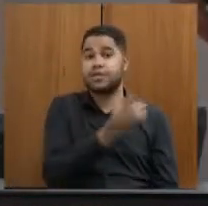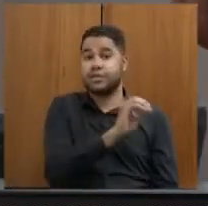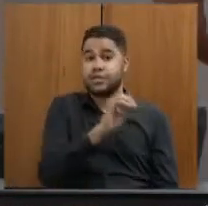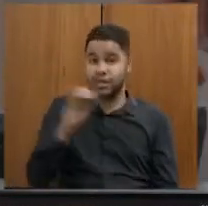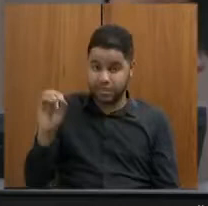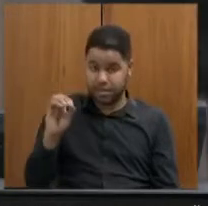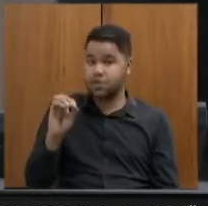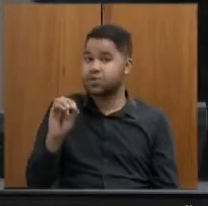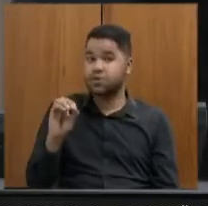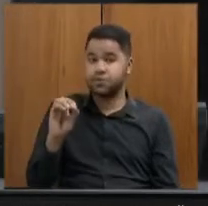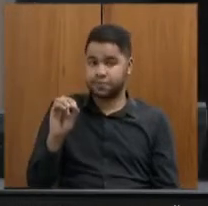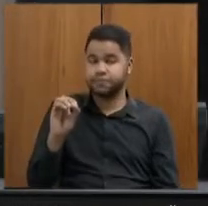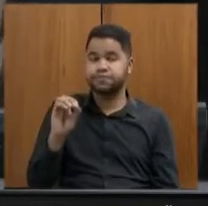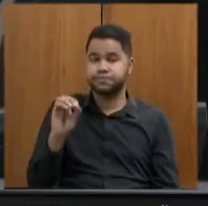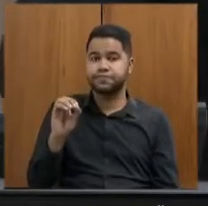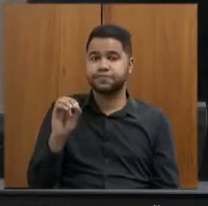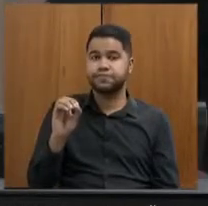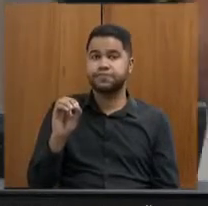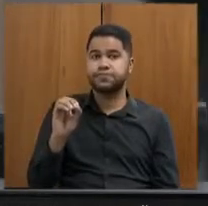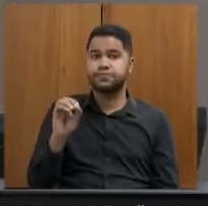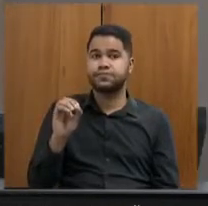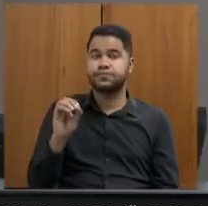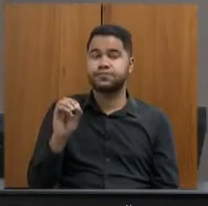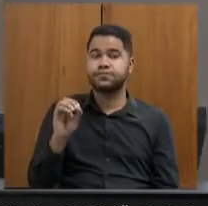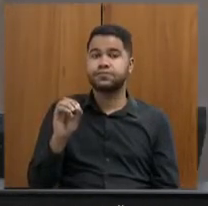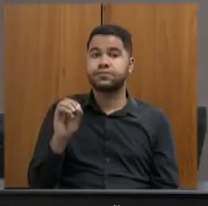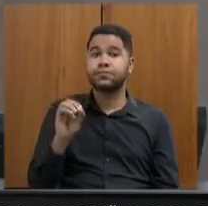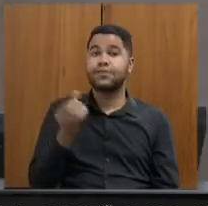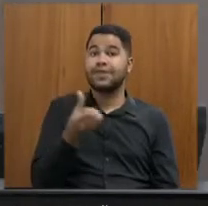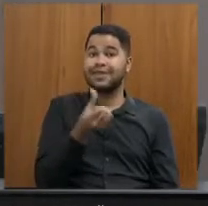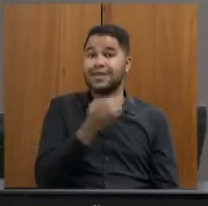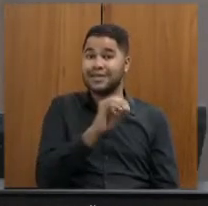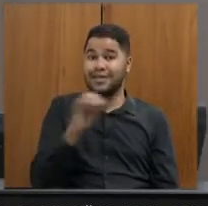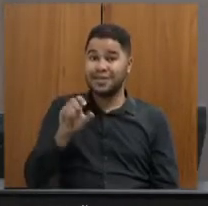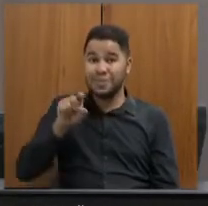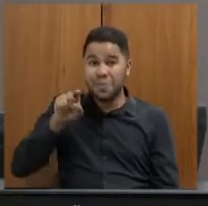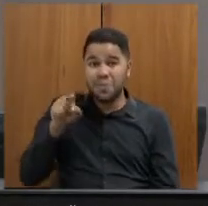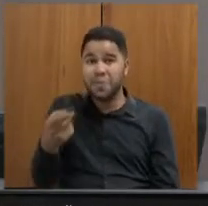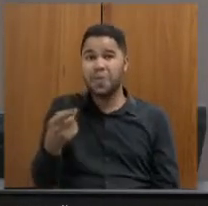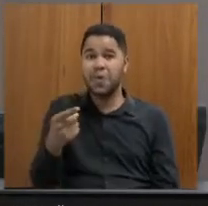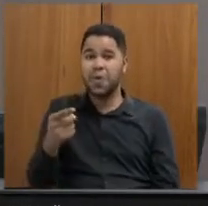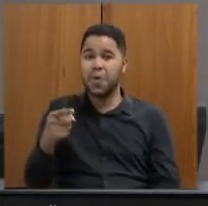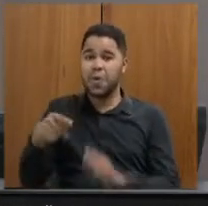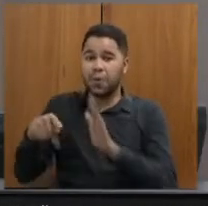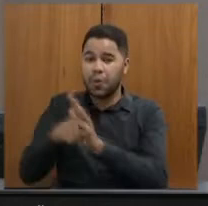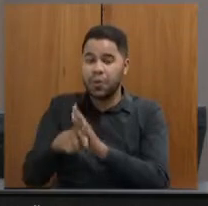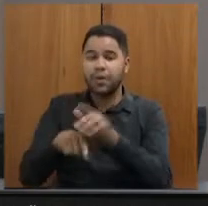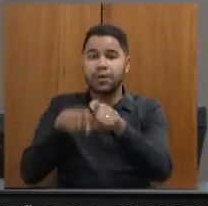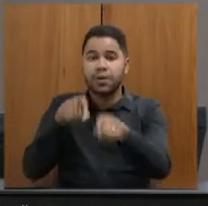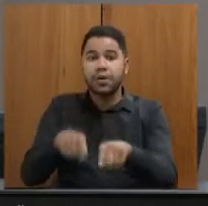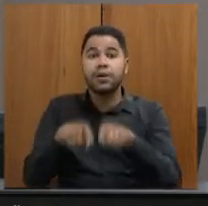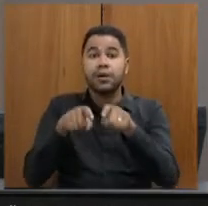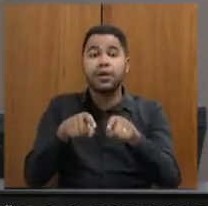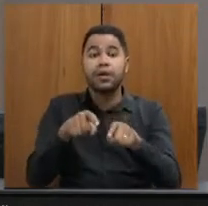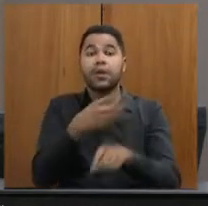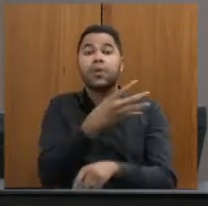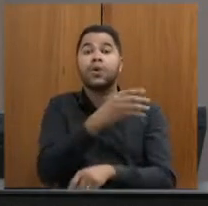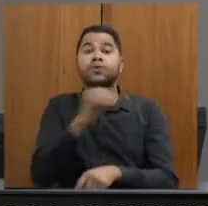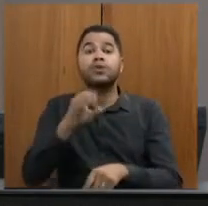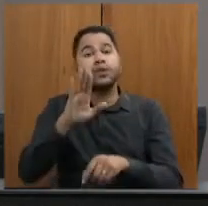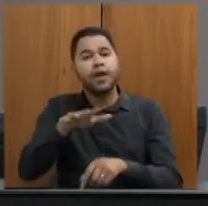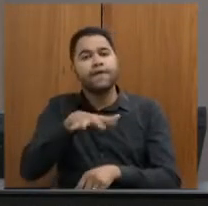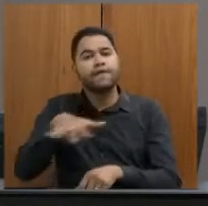mais de 600 é C em propriedades rurais mais de 400 São de